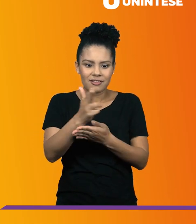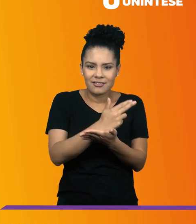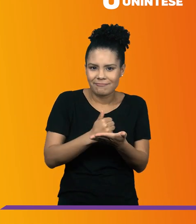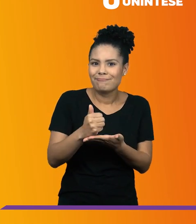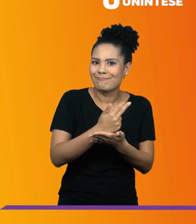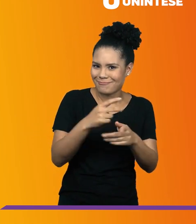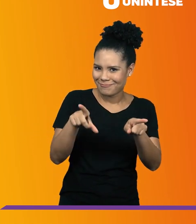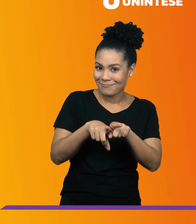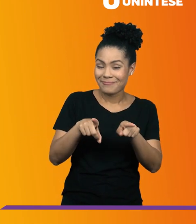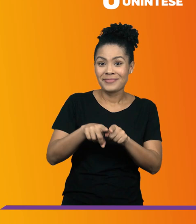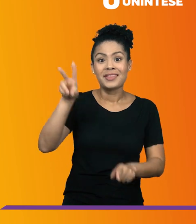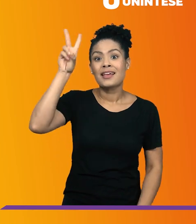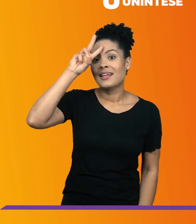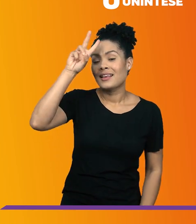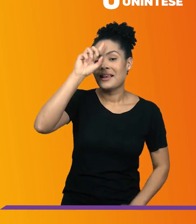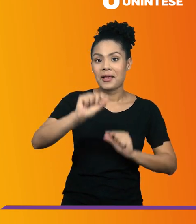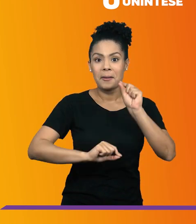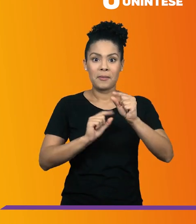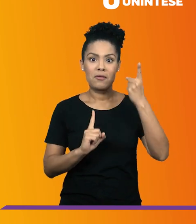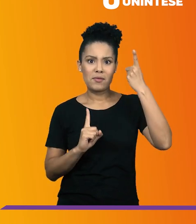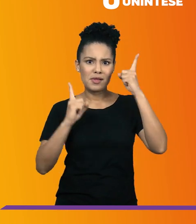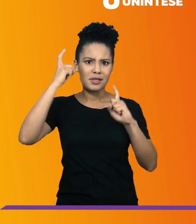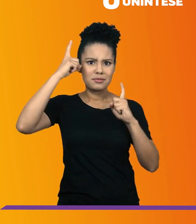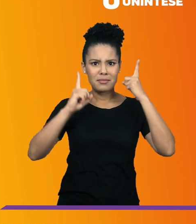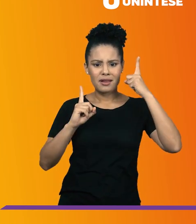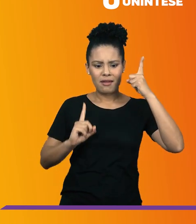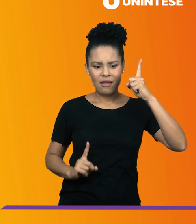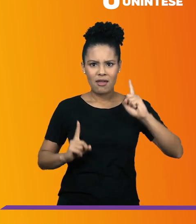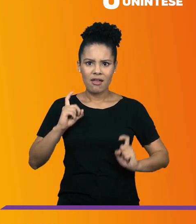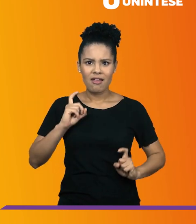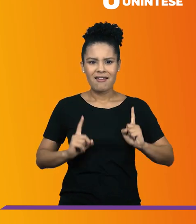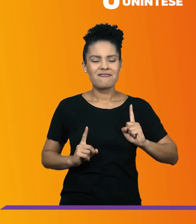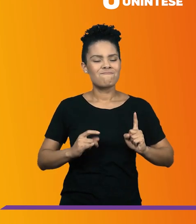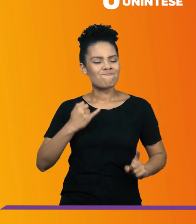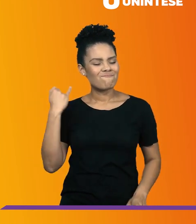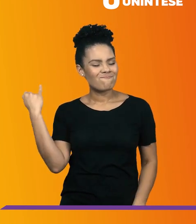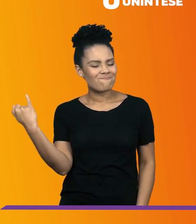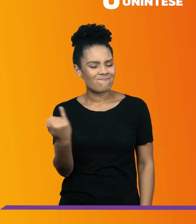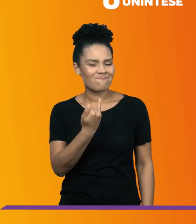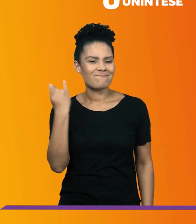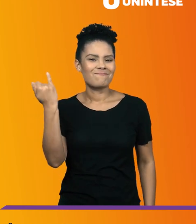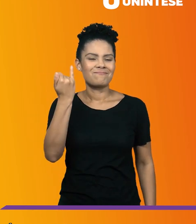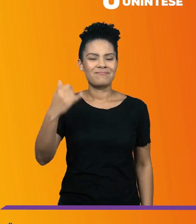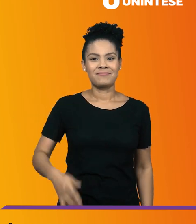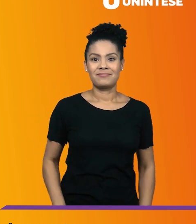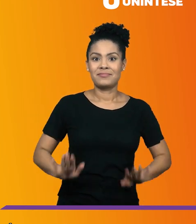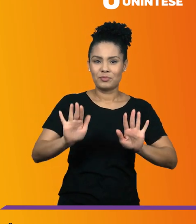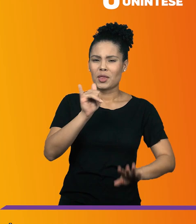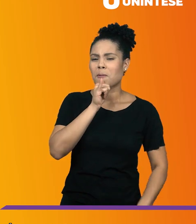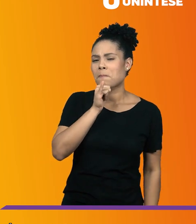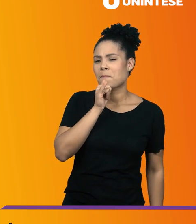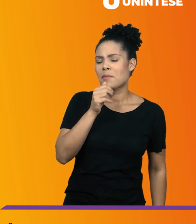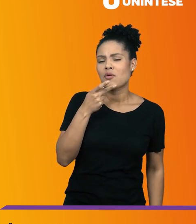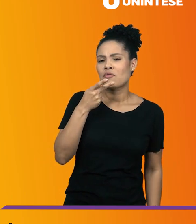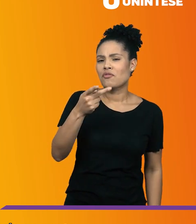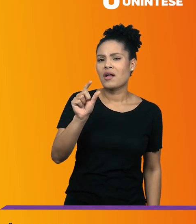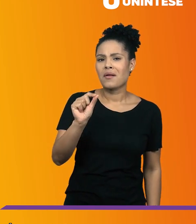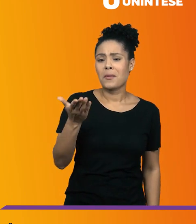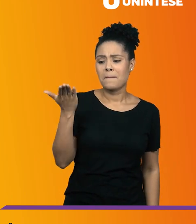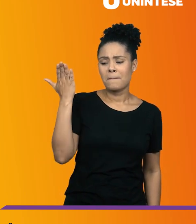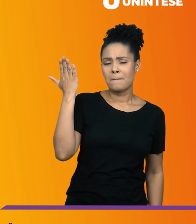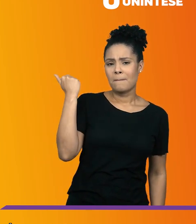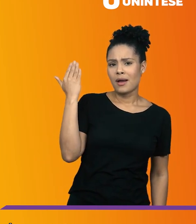e além disso, lembrem que as nossas expressões são muito importantes. Quando você for falar do passado